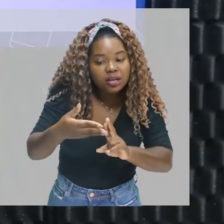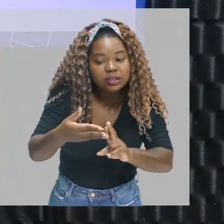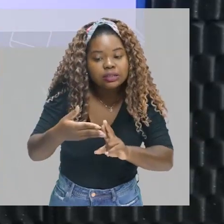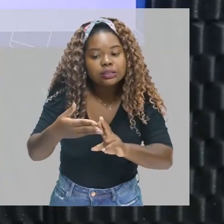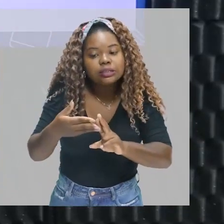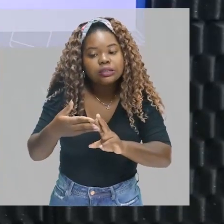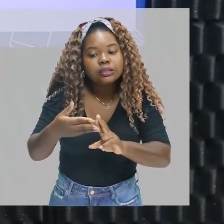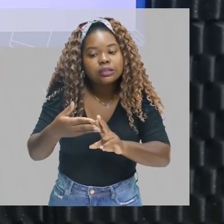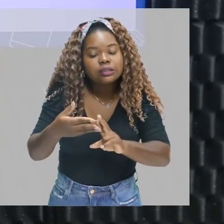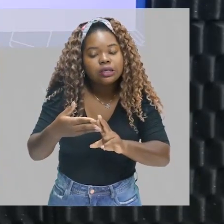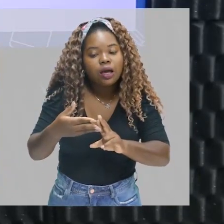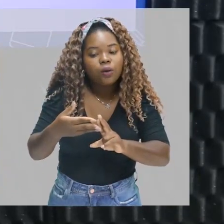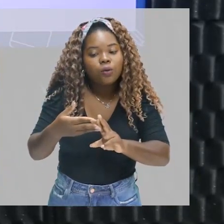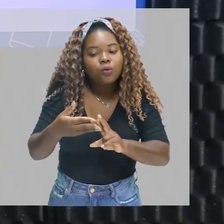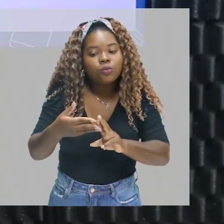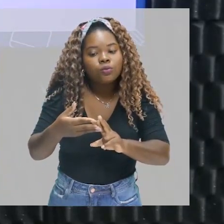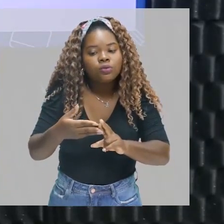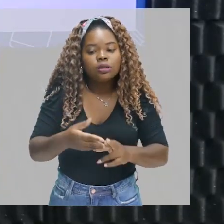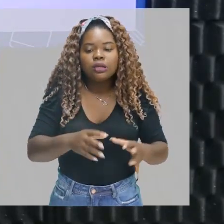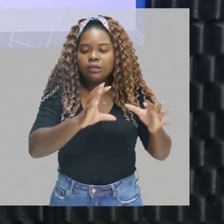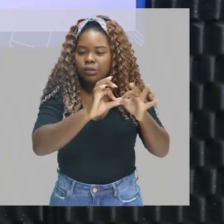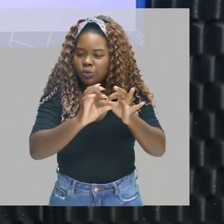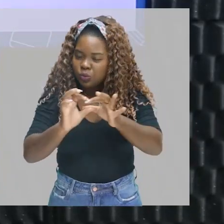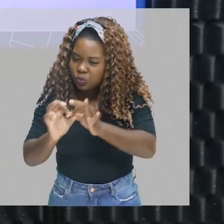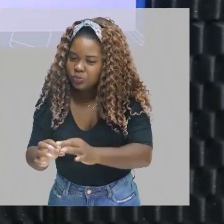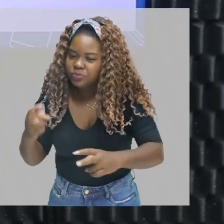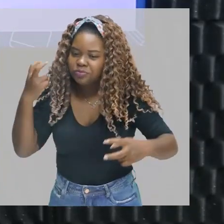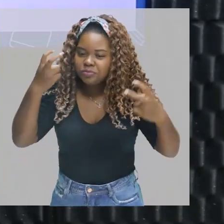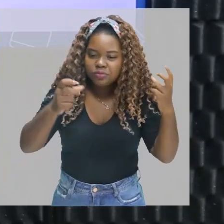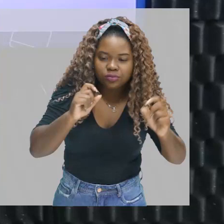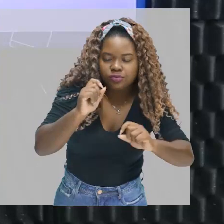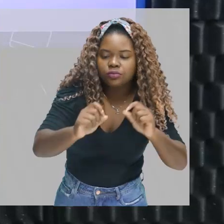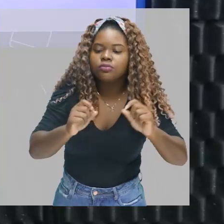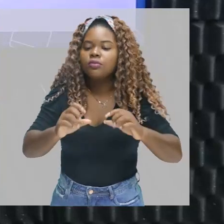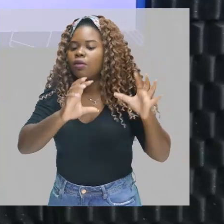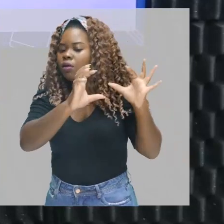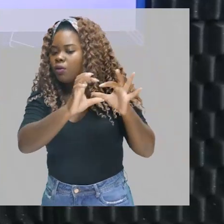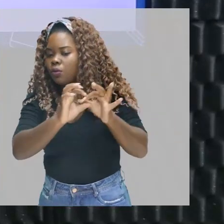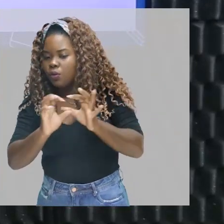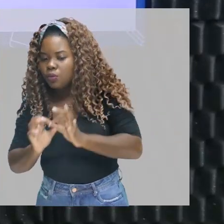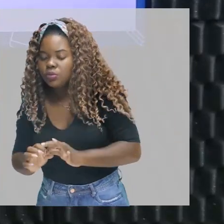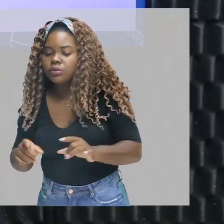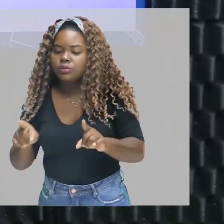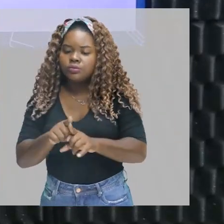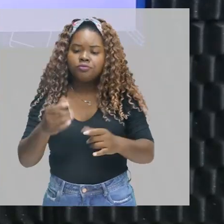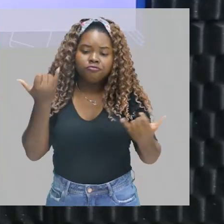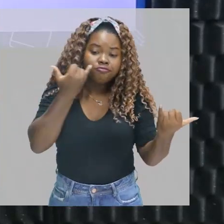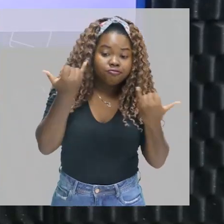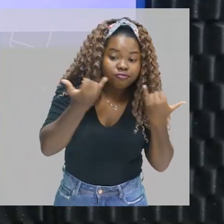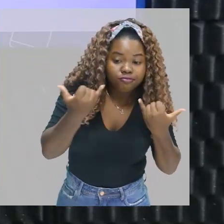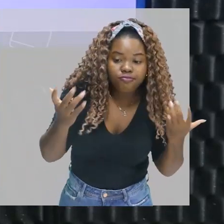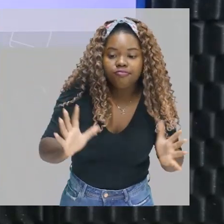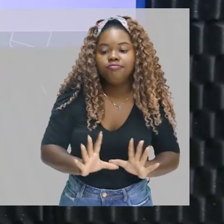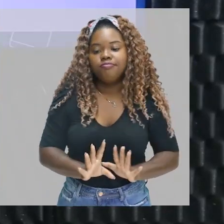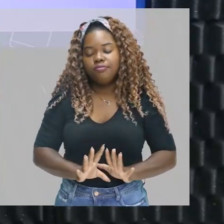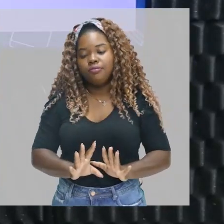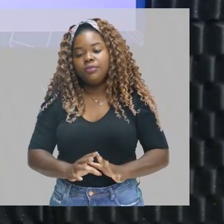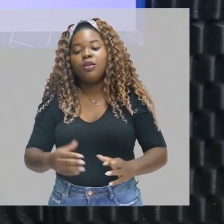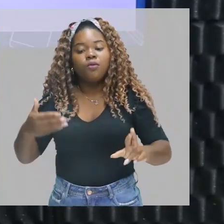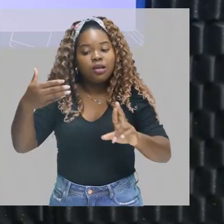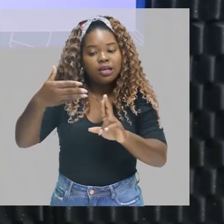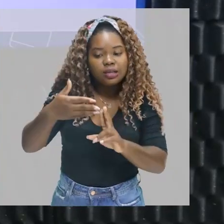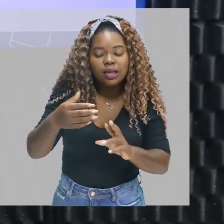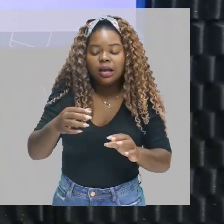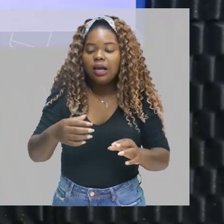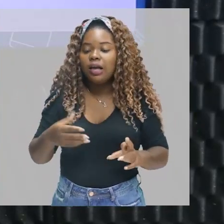contexto, no referente. Ela se preocupa muito mais com o quê? Com o contexto e com a informação. Então, a função